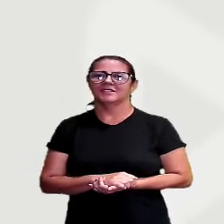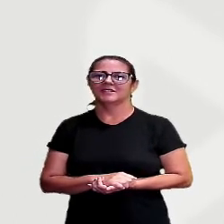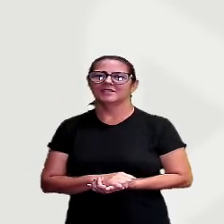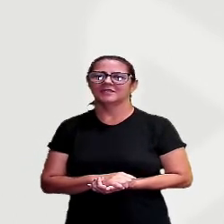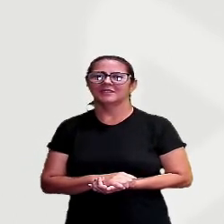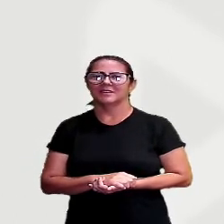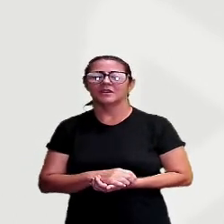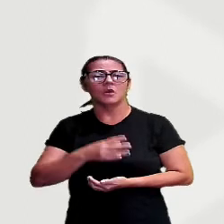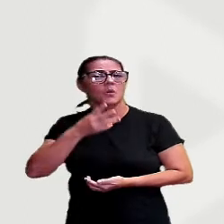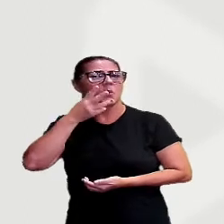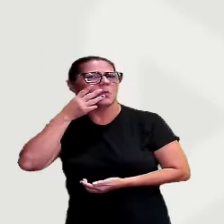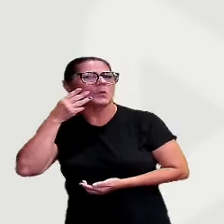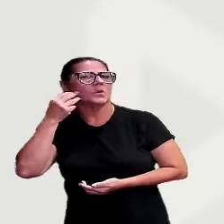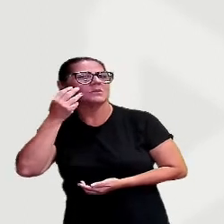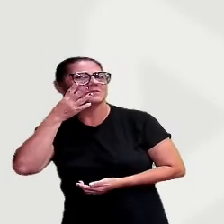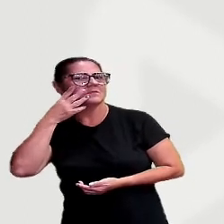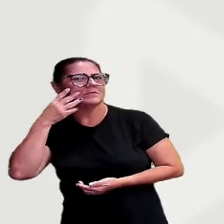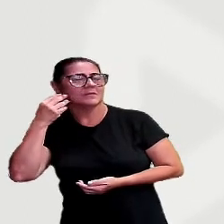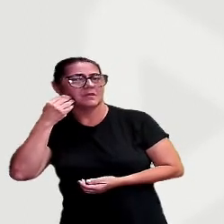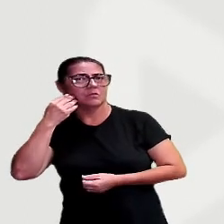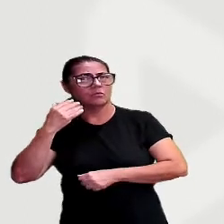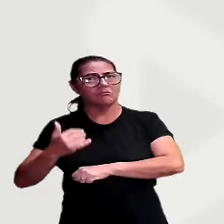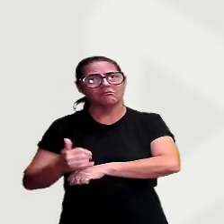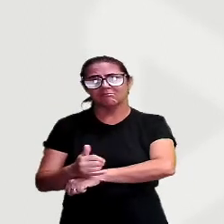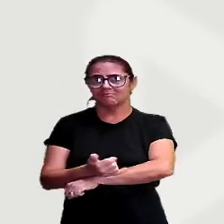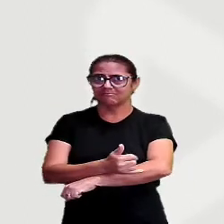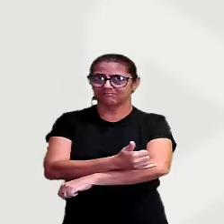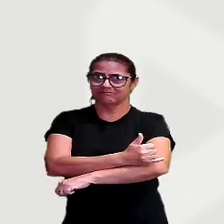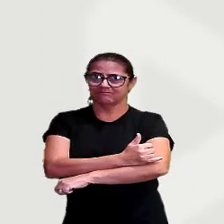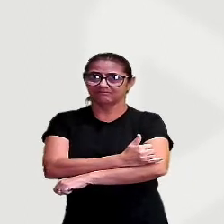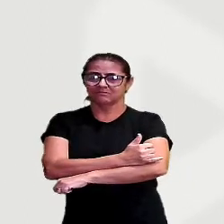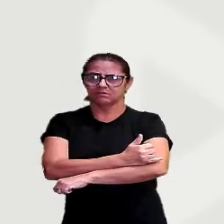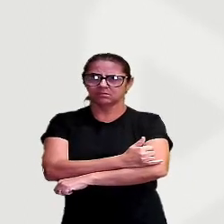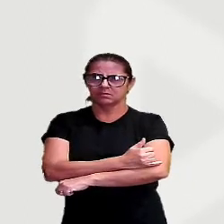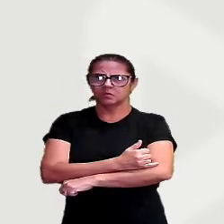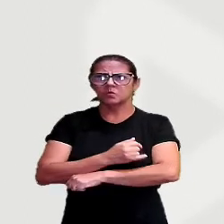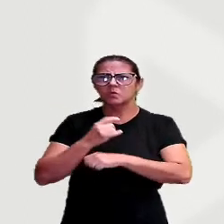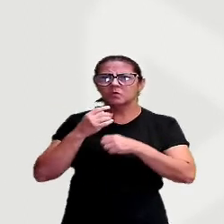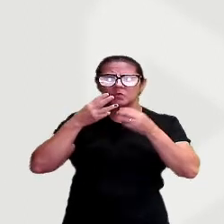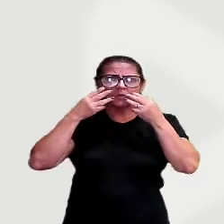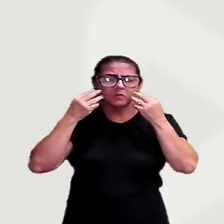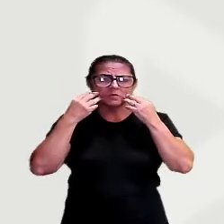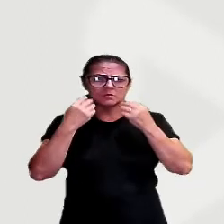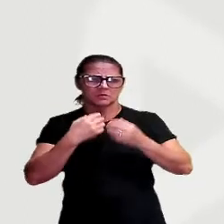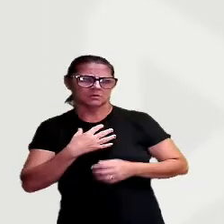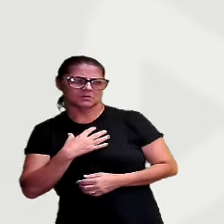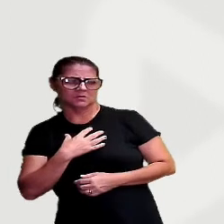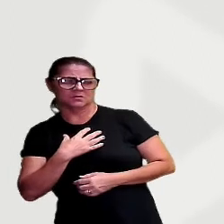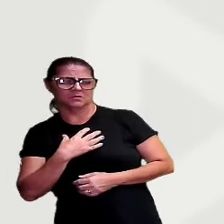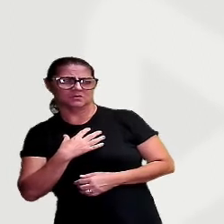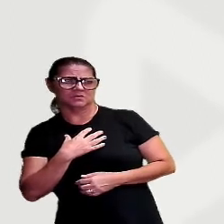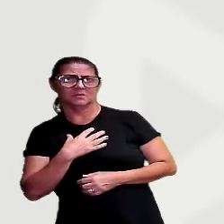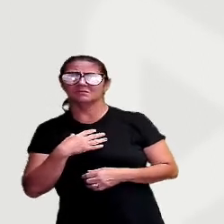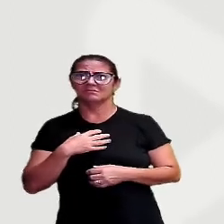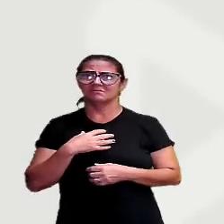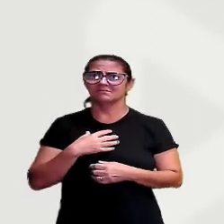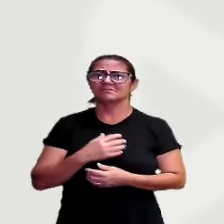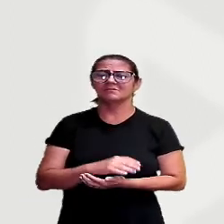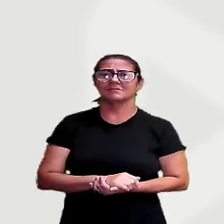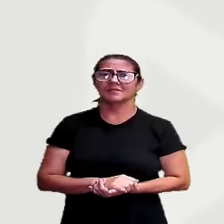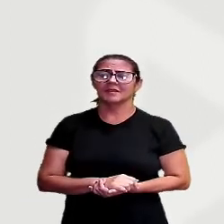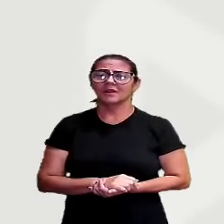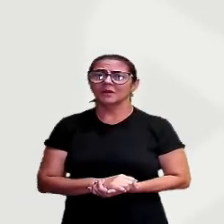gordo. Então, e o gato era o quê? Gordo. Já a cara do Garfield já não é mais agradável, né? E por último,